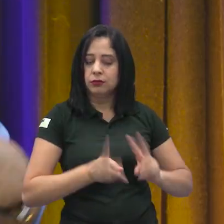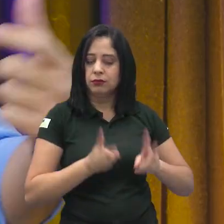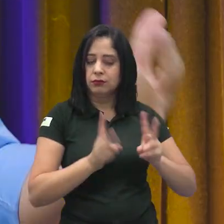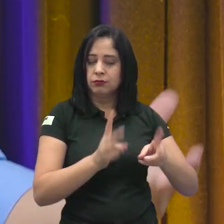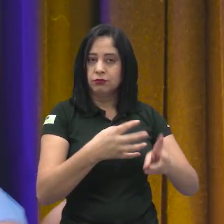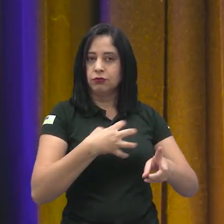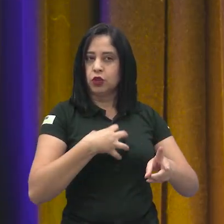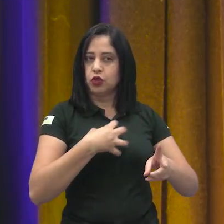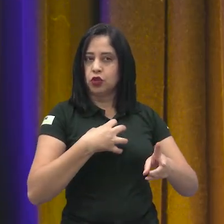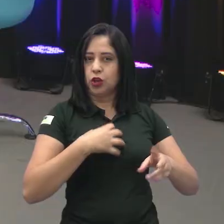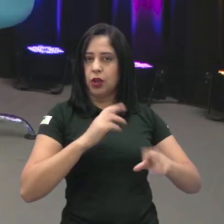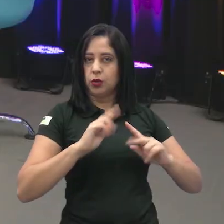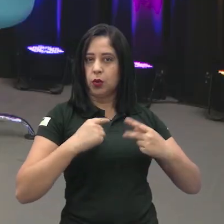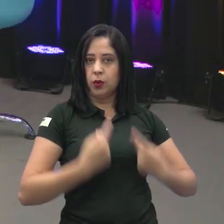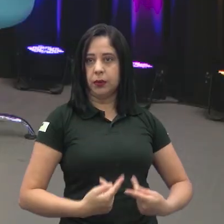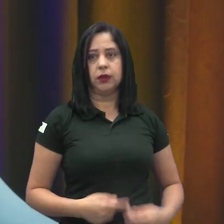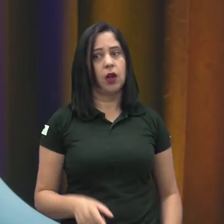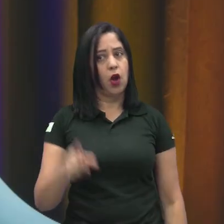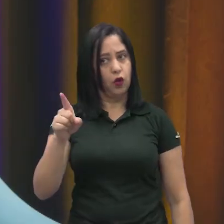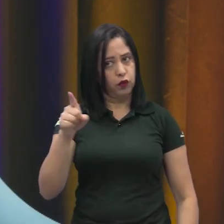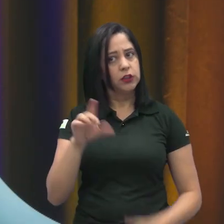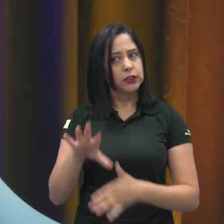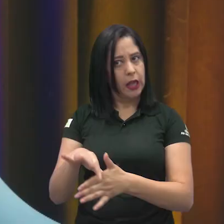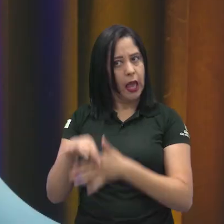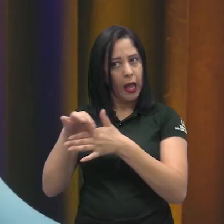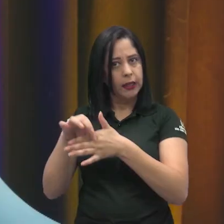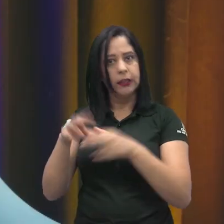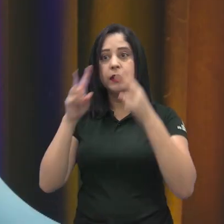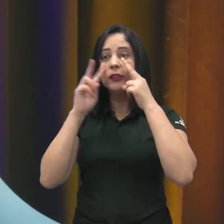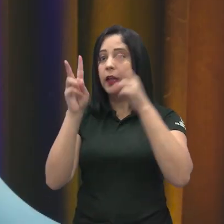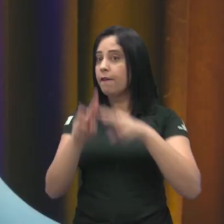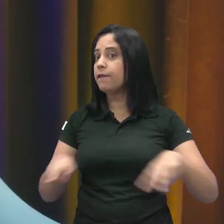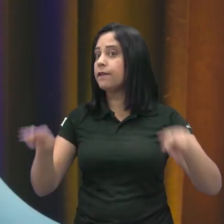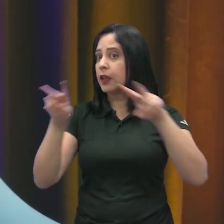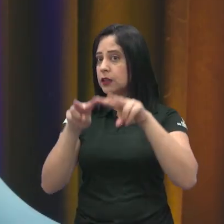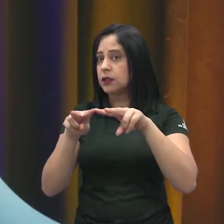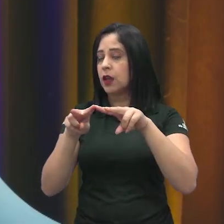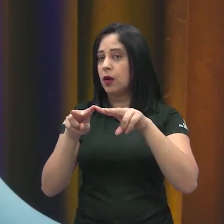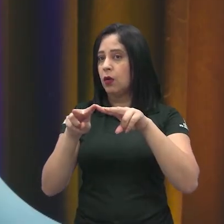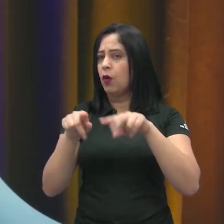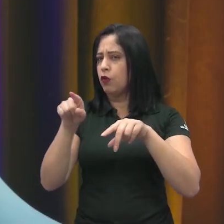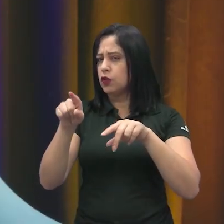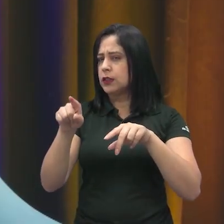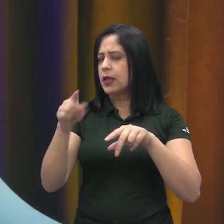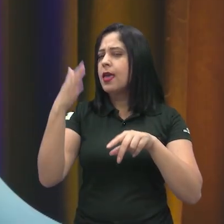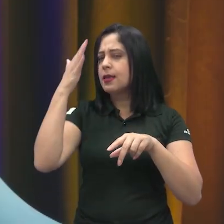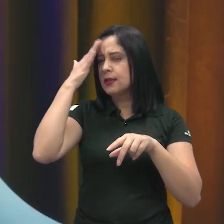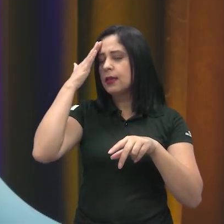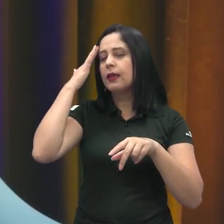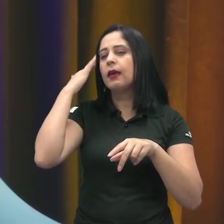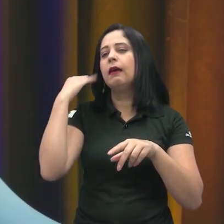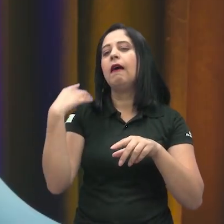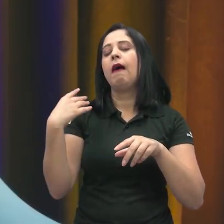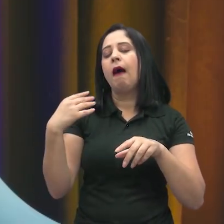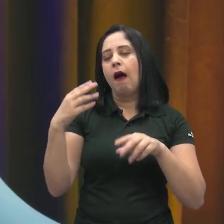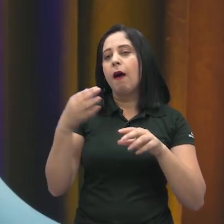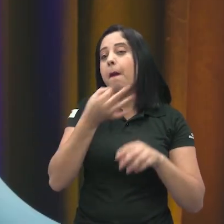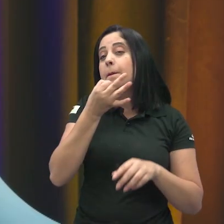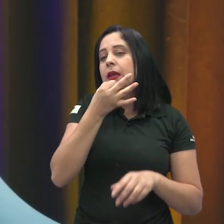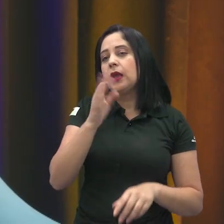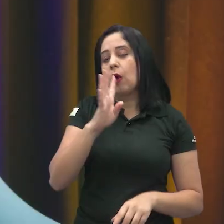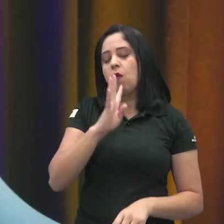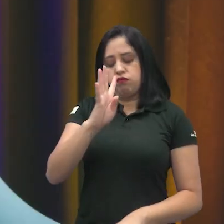funcionaram a humanidade toda. Jorge, você é um líder que tem a visão da importância do autoconhecimento. Como transpor isso para a